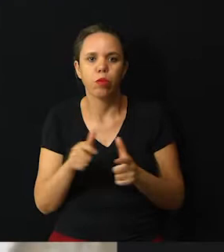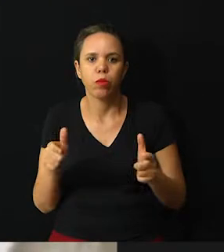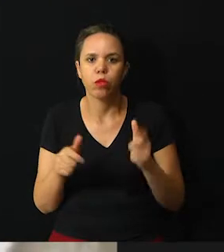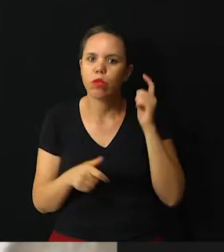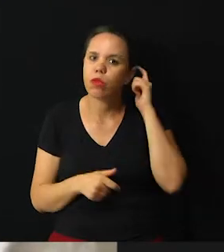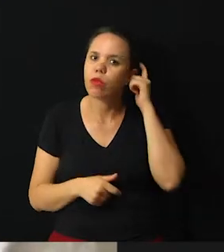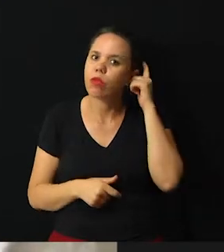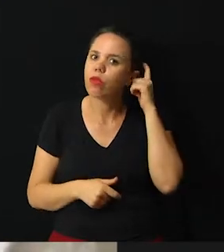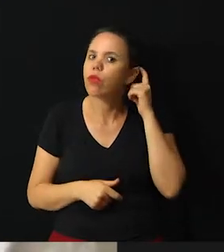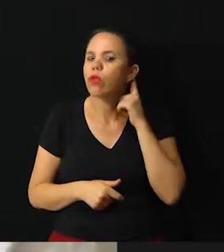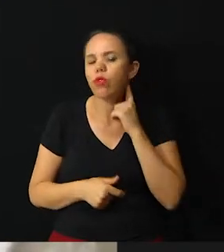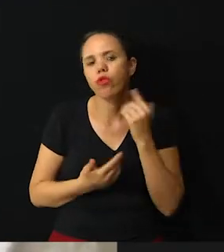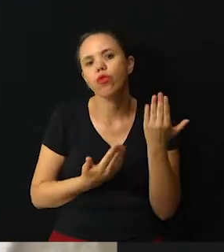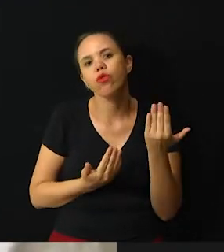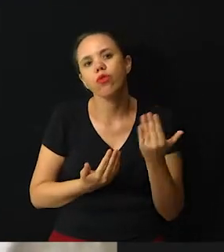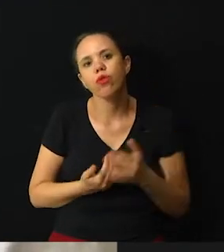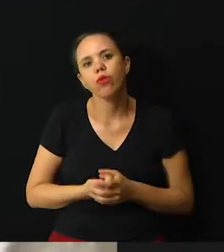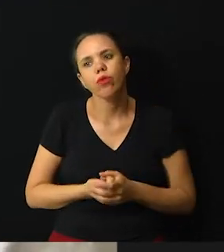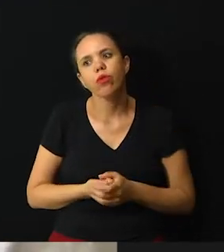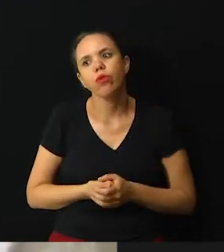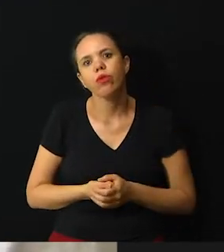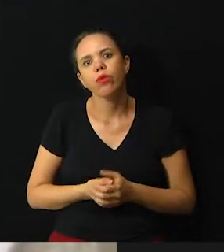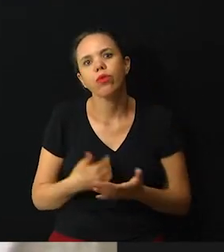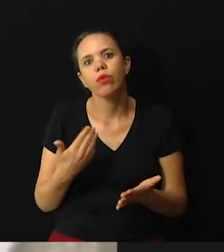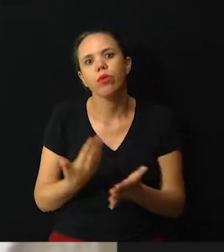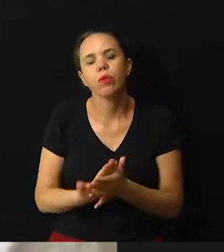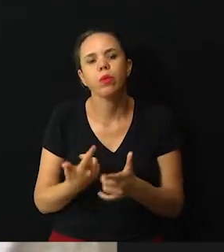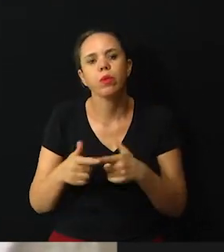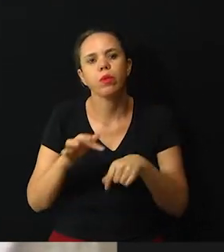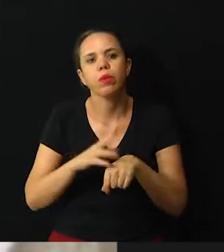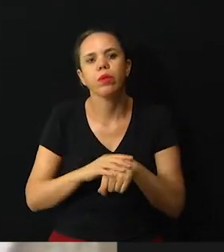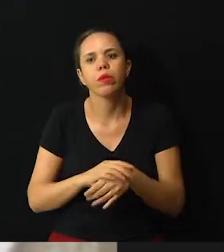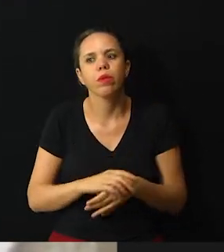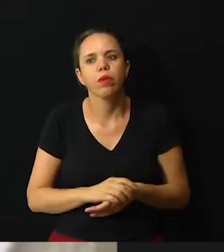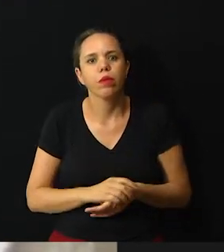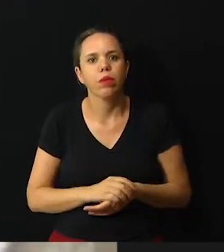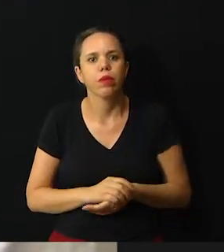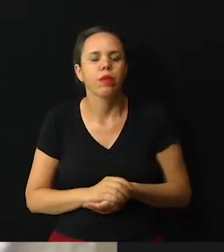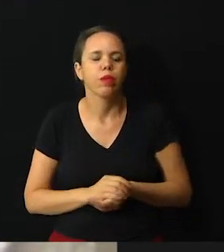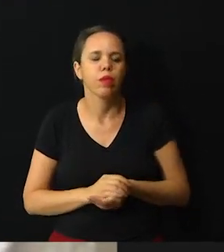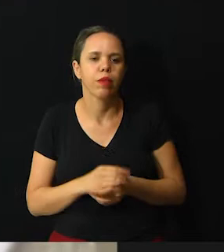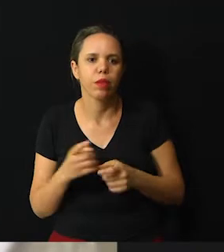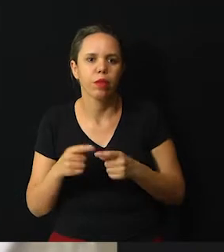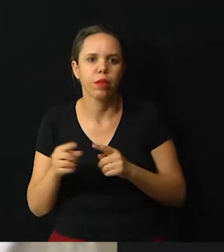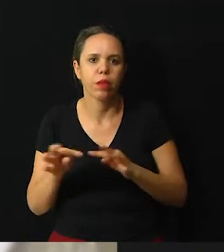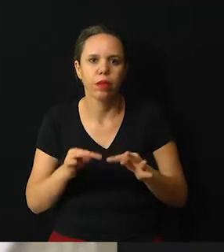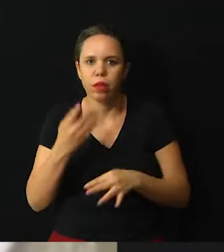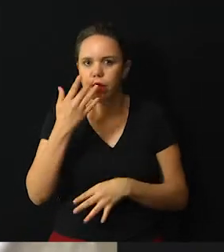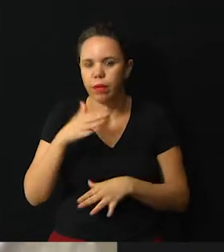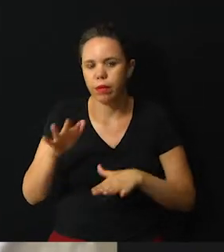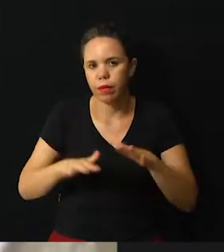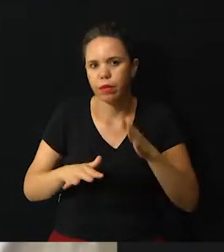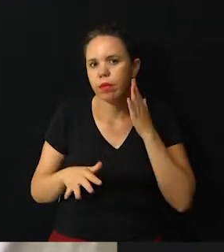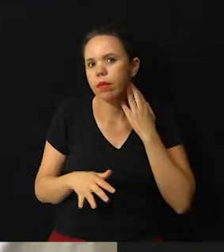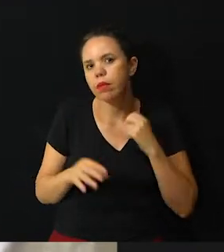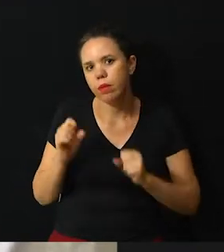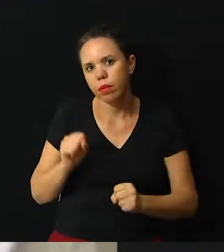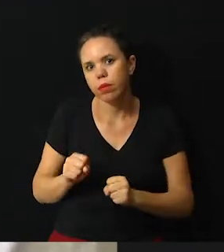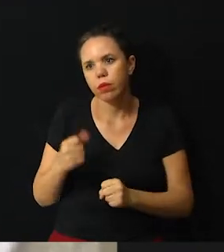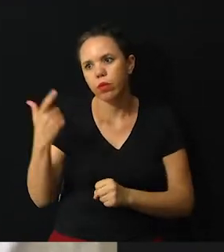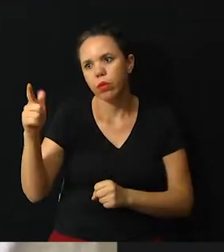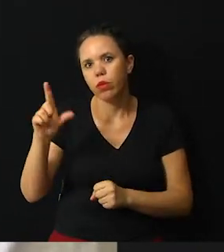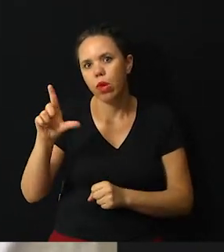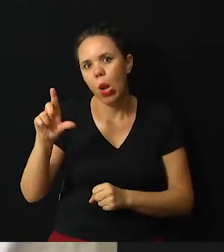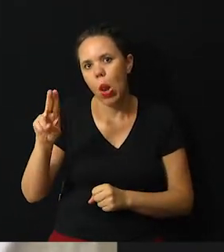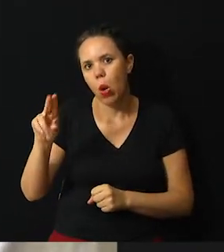mulheres de jovens, inclusive pode ter até lúpus em criança também. Então, existe a reumatologia pediátrica, algumas vezes pode desencadear